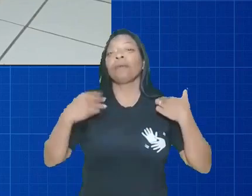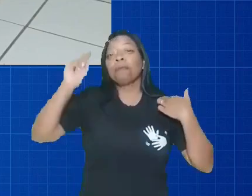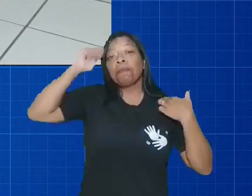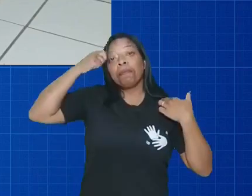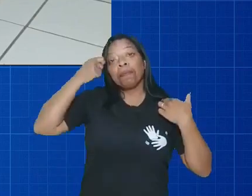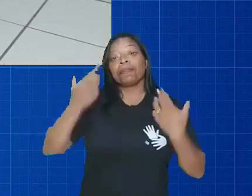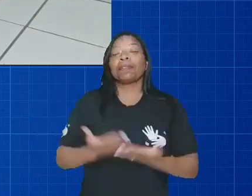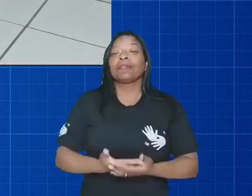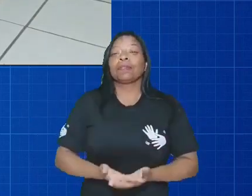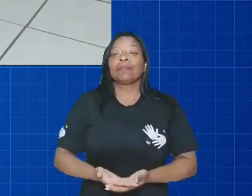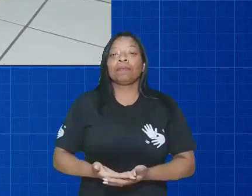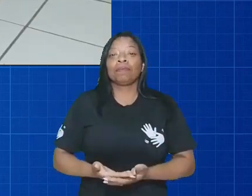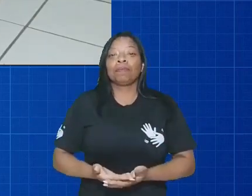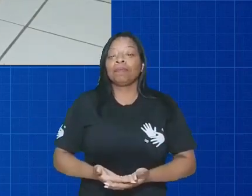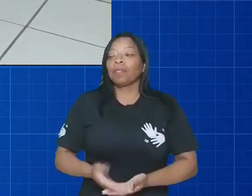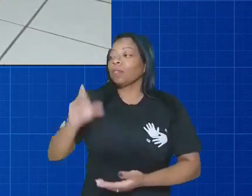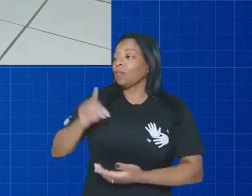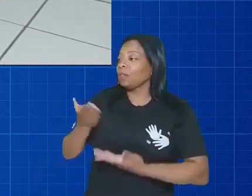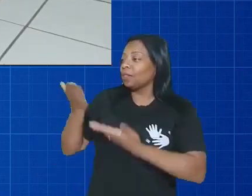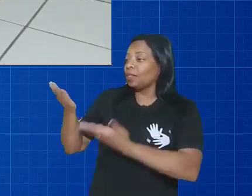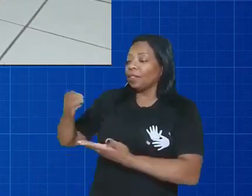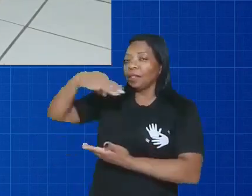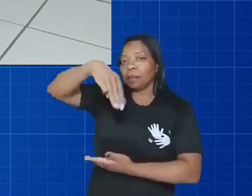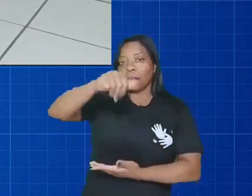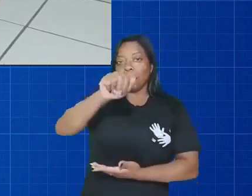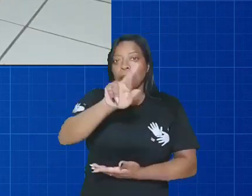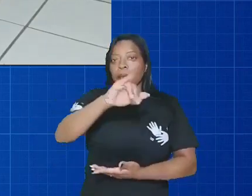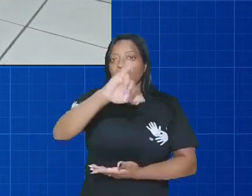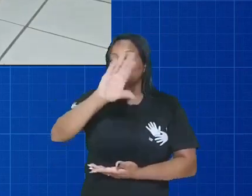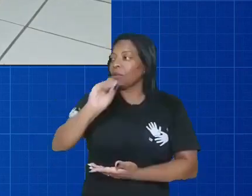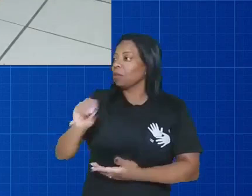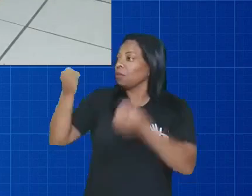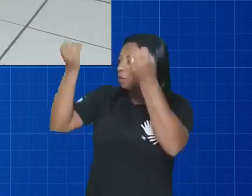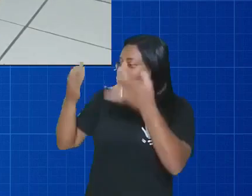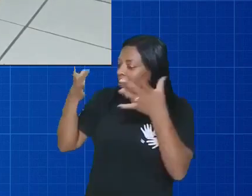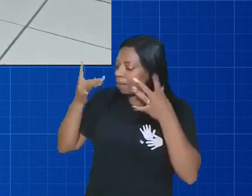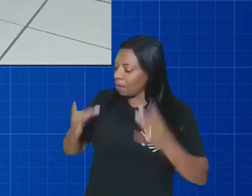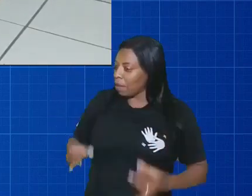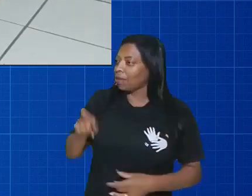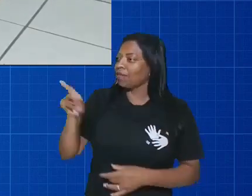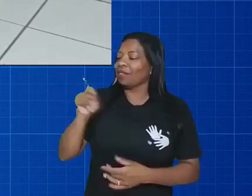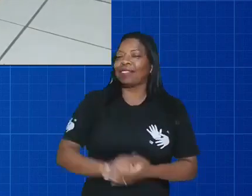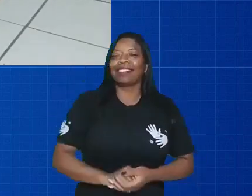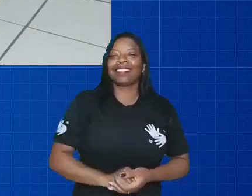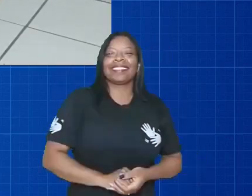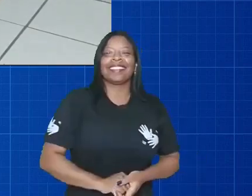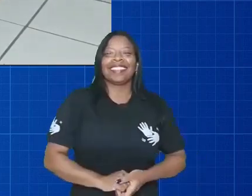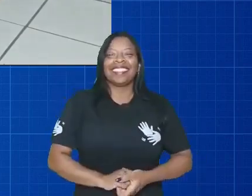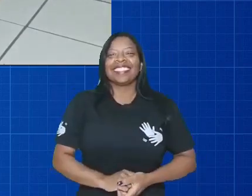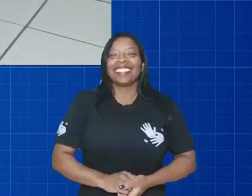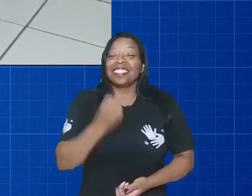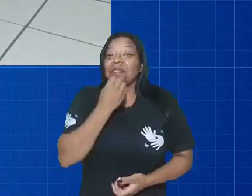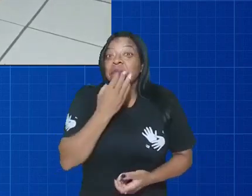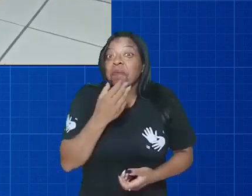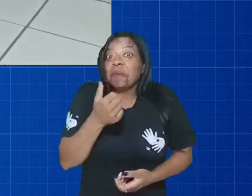cor preta. O Márcio está aqui à minha direita e ele vai se descrever para vocês agora. Conta, Márcio, como que você é para o pessoal te conhecer